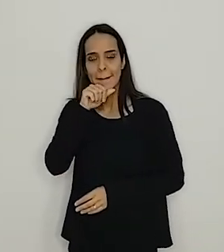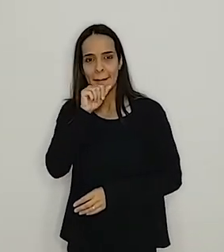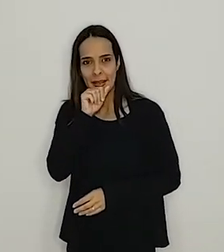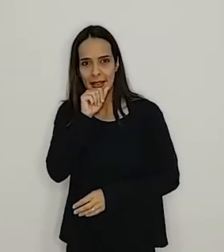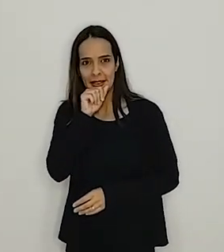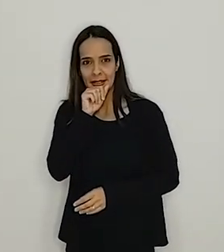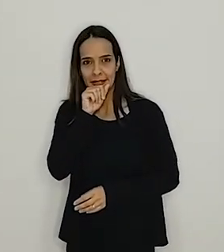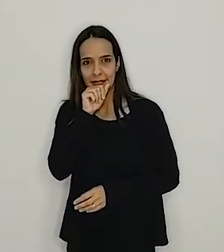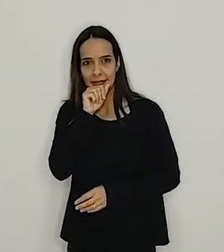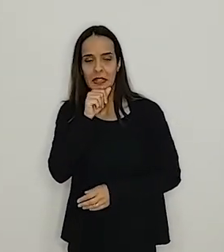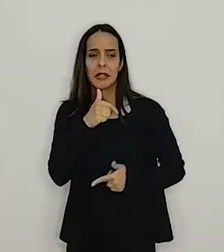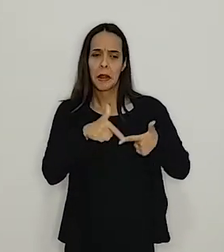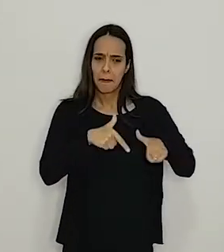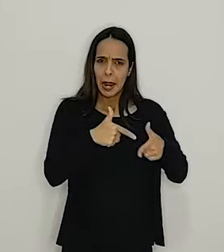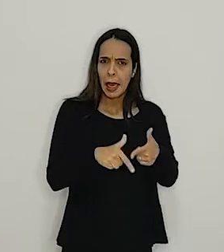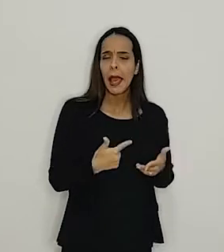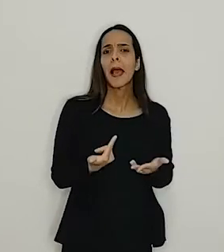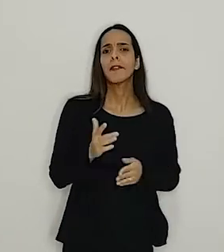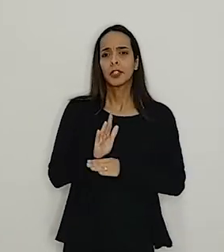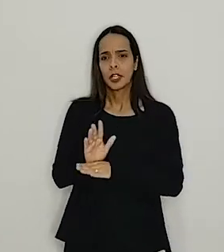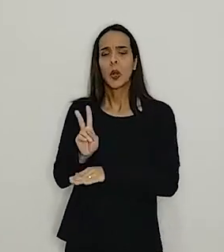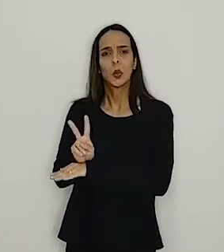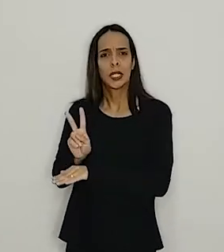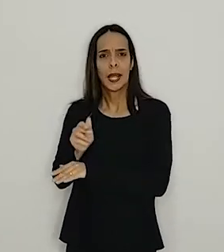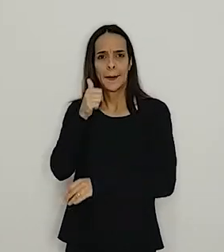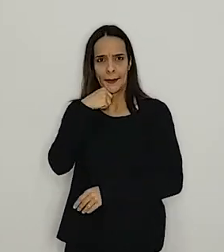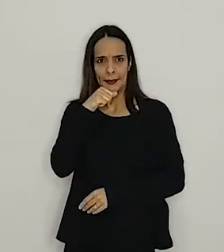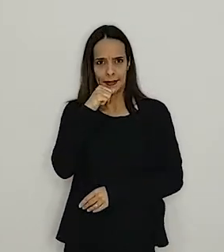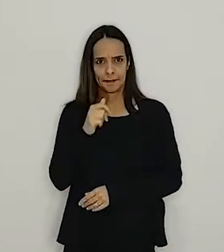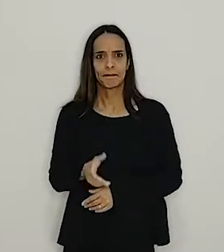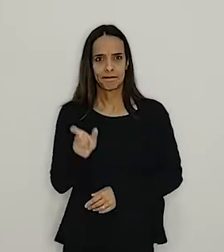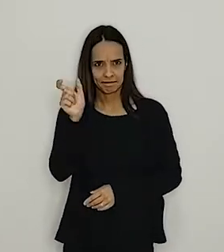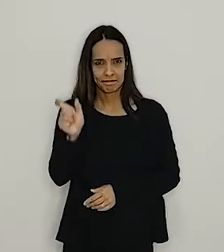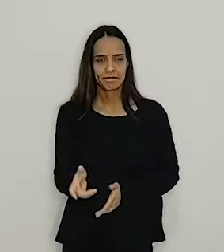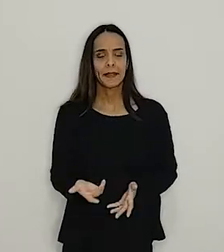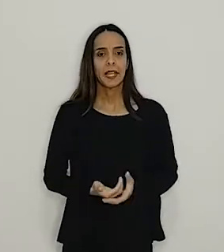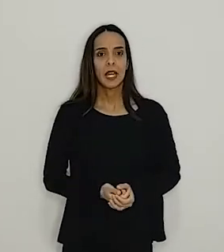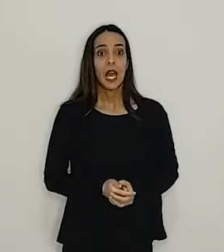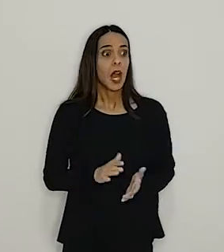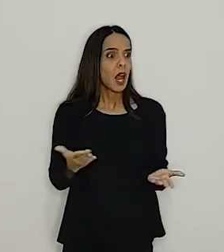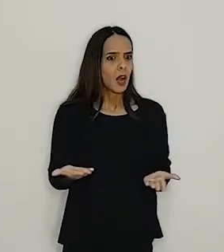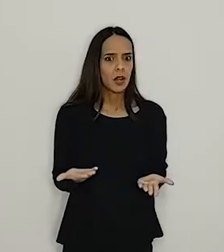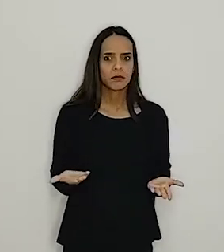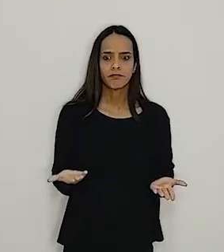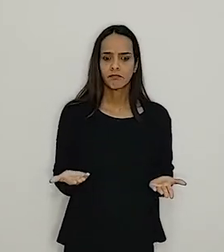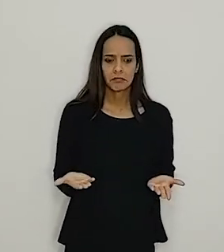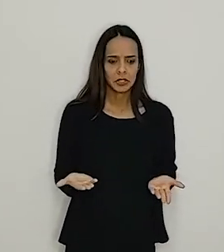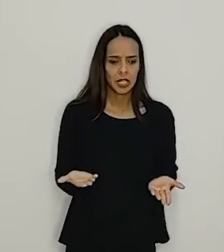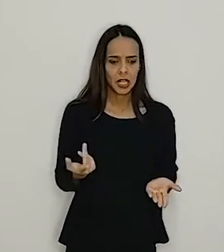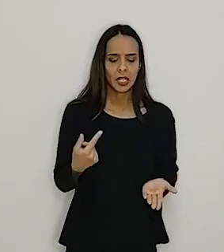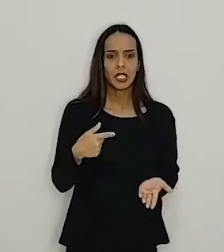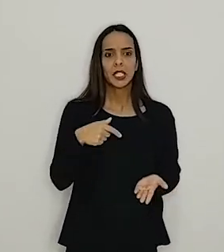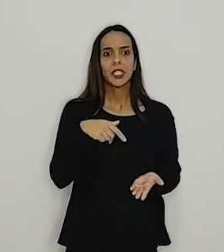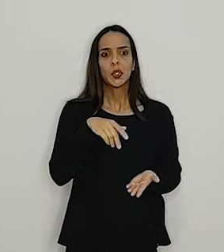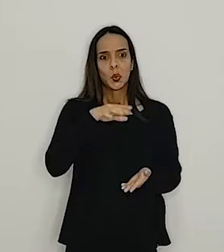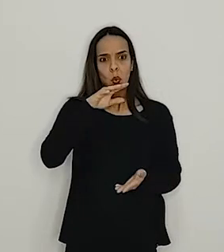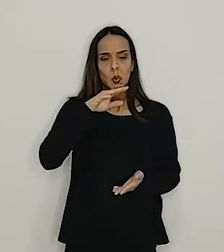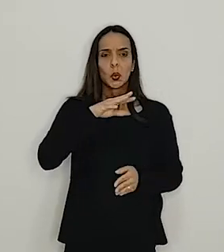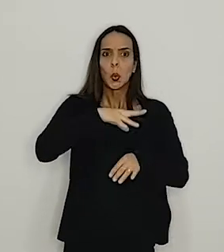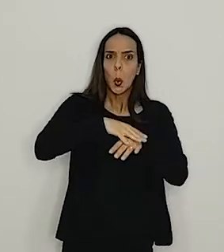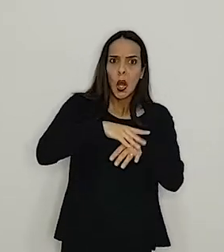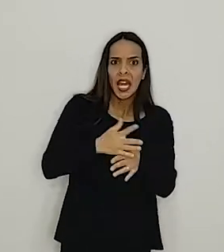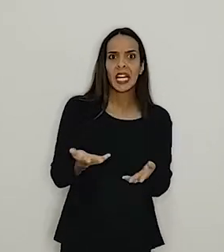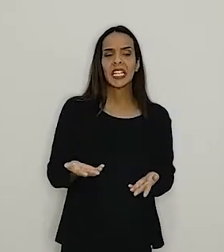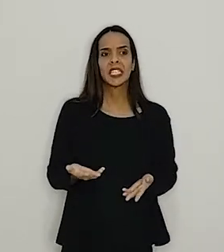daquela mulher. E de repente ele se vê naquela situação de estar acamado, de estar necessitando de cuidados mais